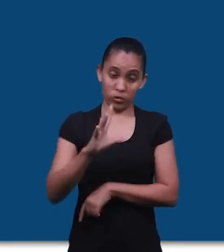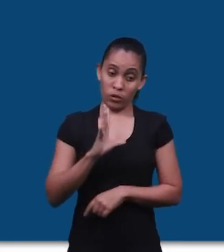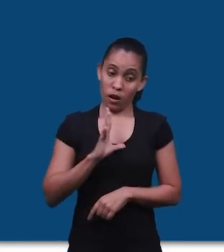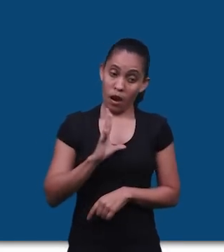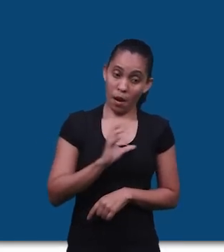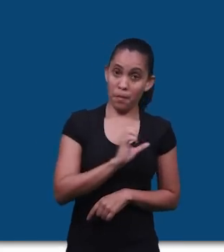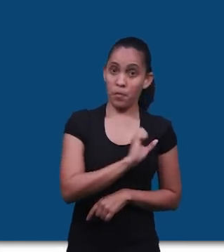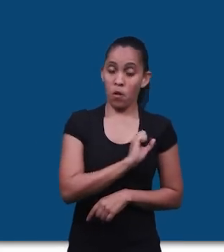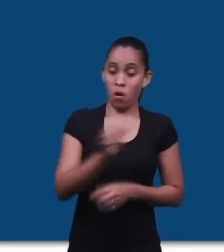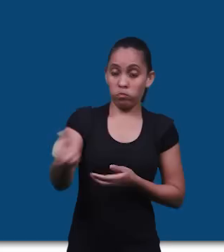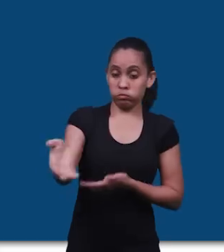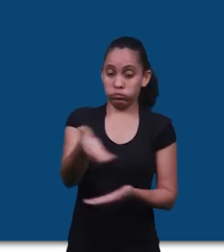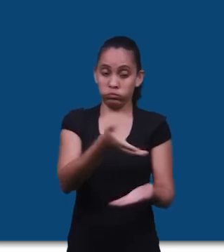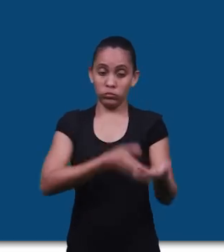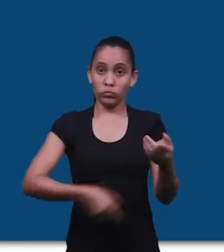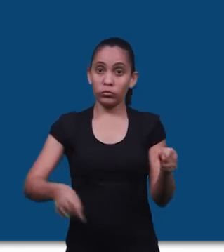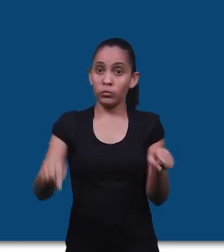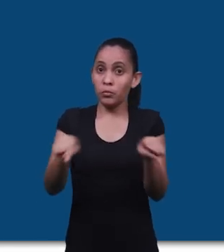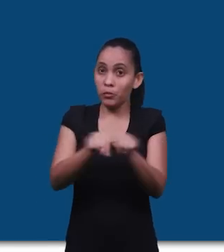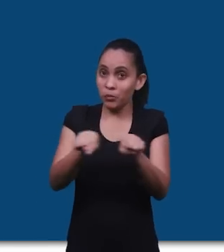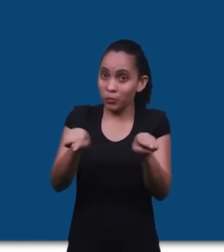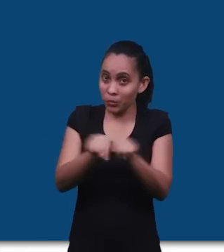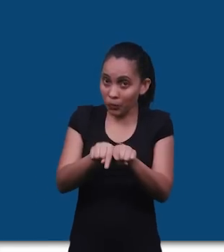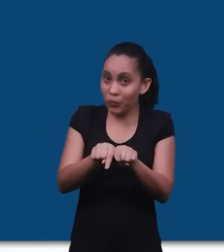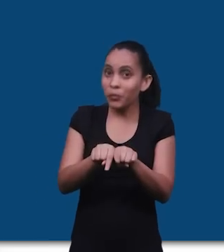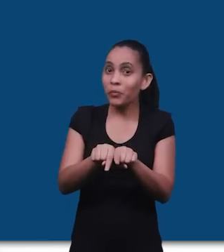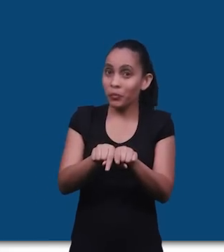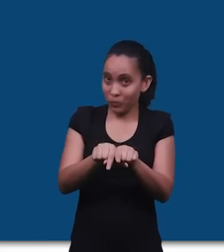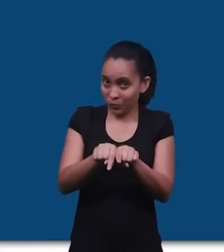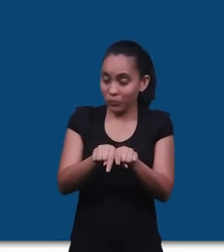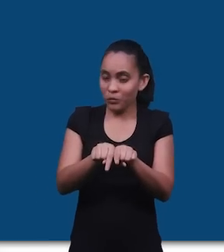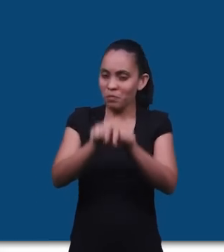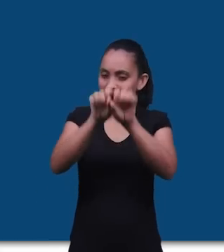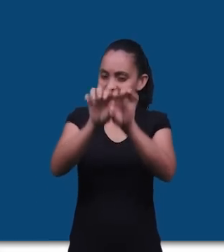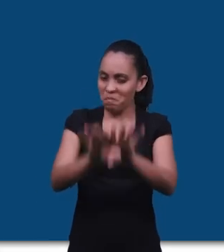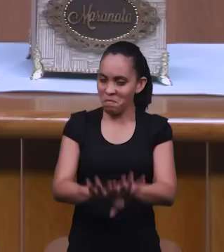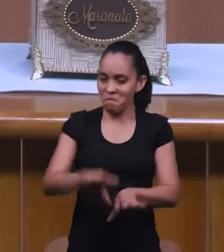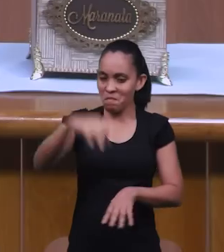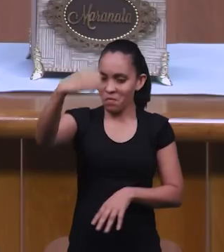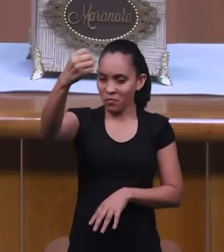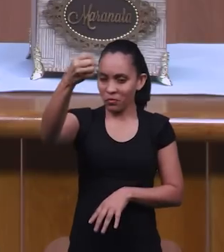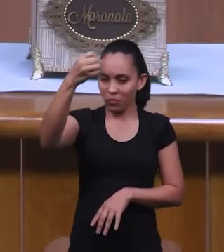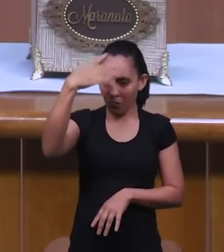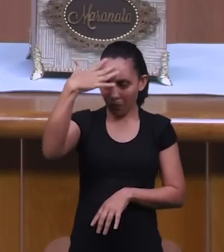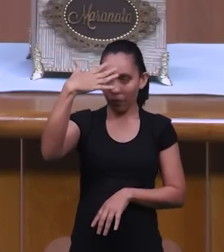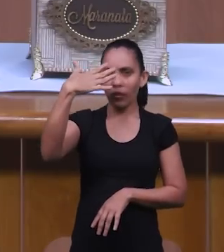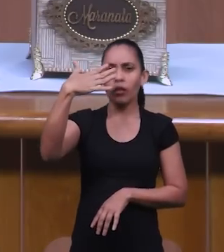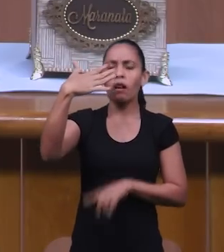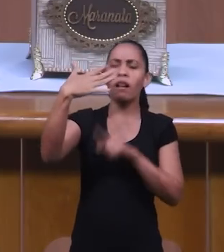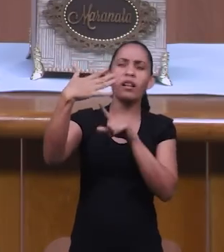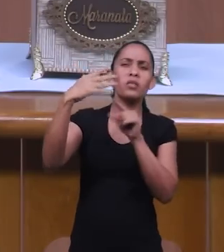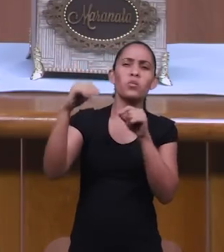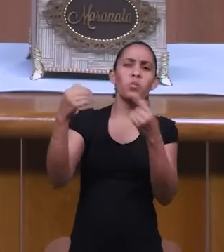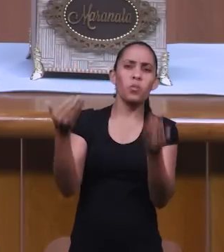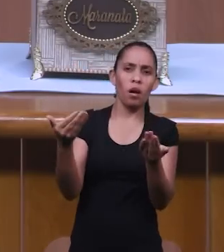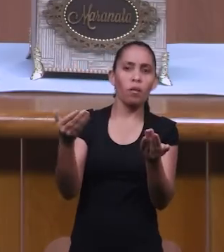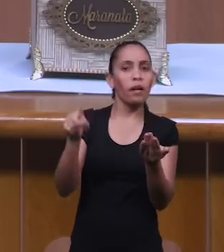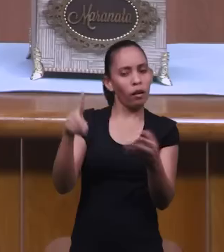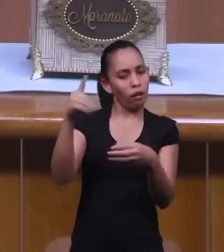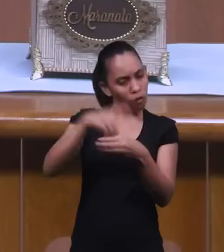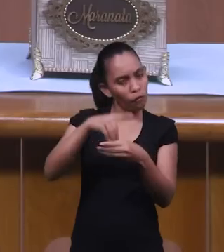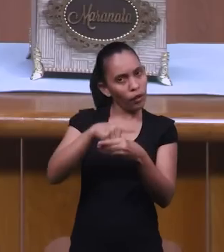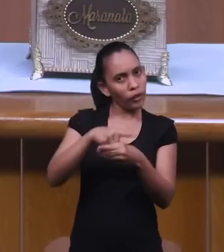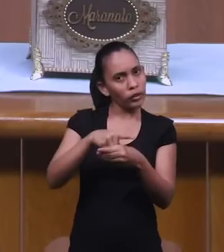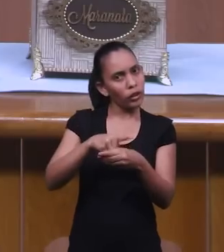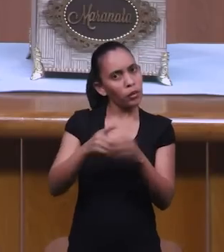para conosco, assim também abundeis nesta graça. Que graça? A oferta. Então